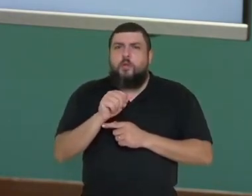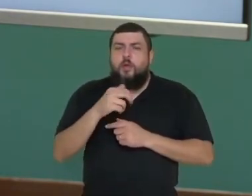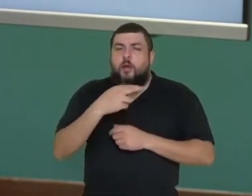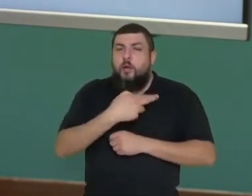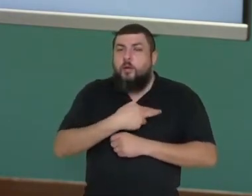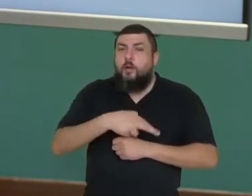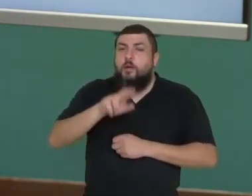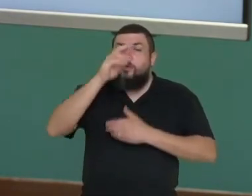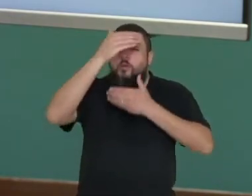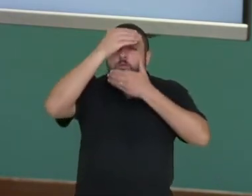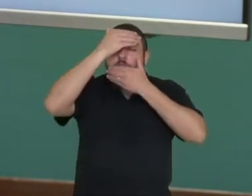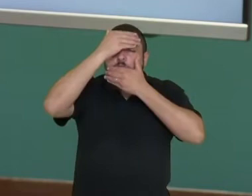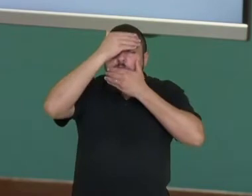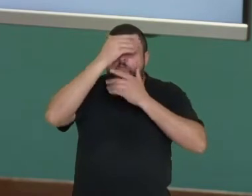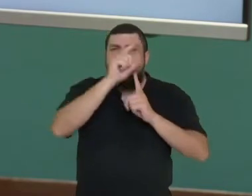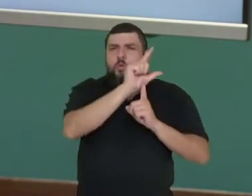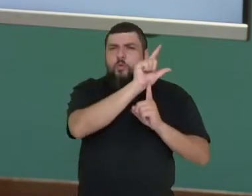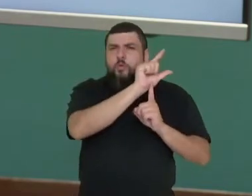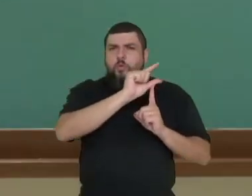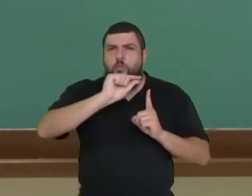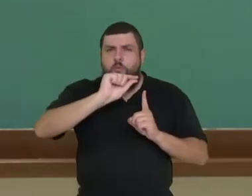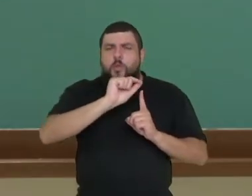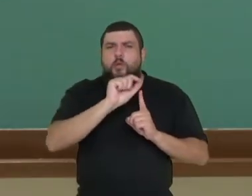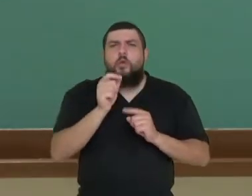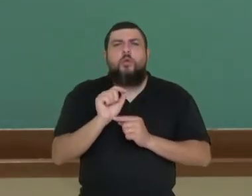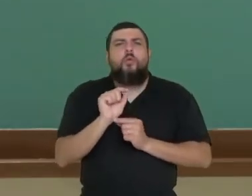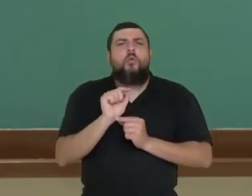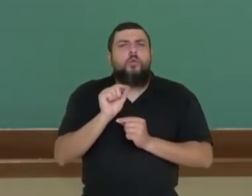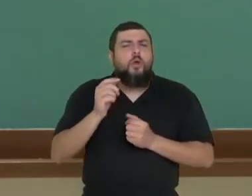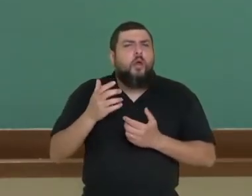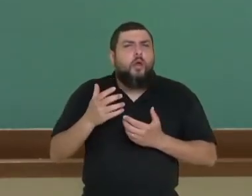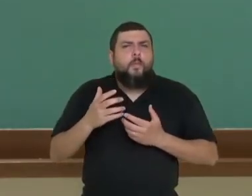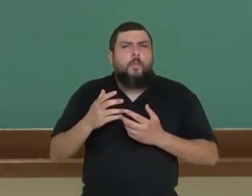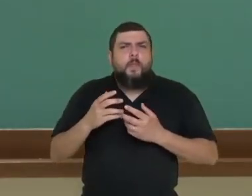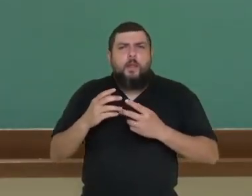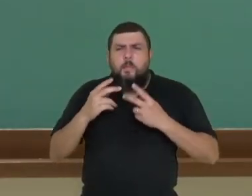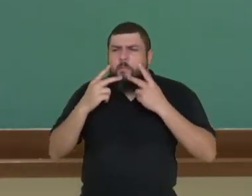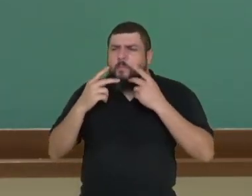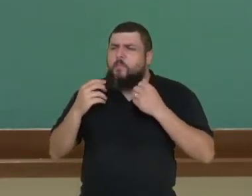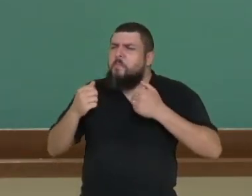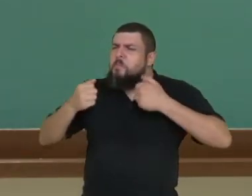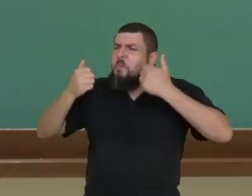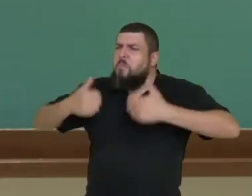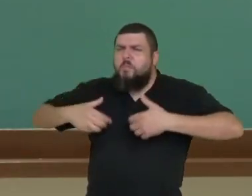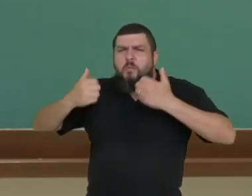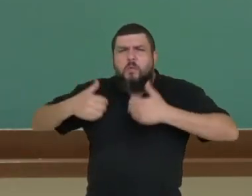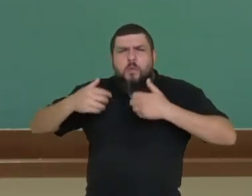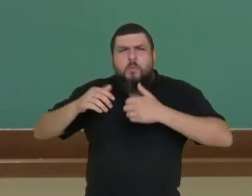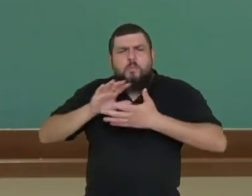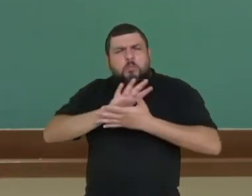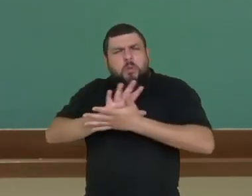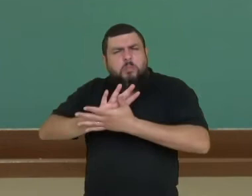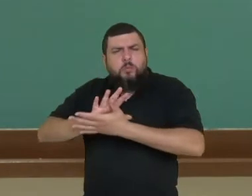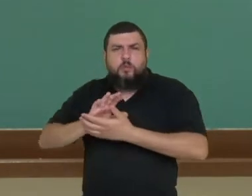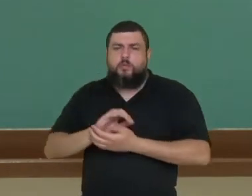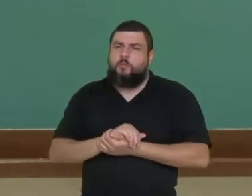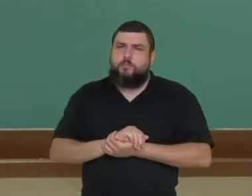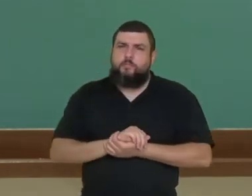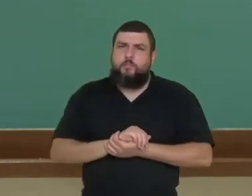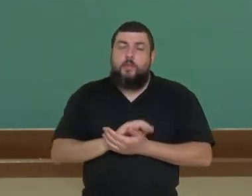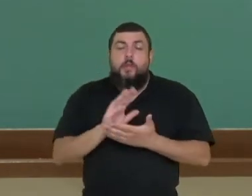morte, inclusive de suicídio desses homens-bombas. São radicais. Radicais, gente, existem em todas as